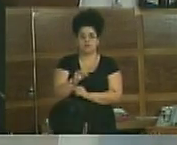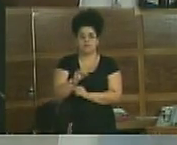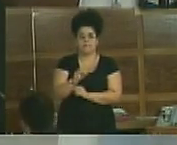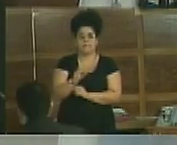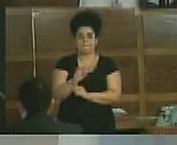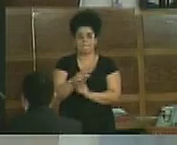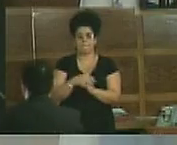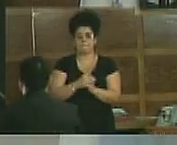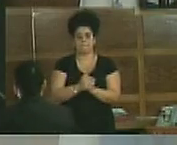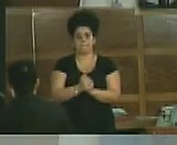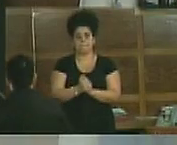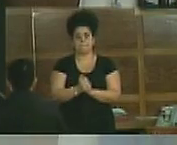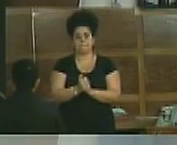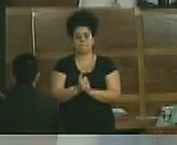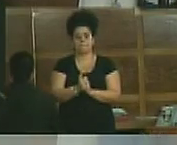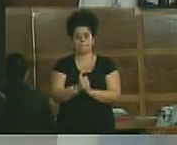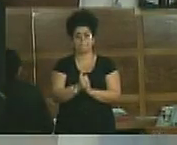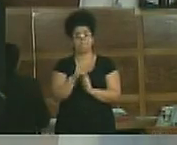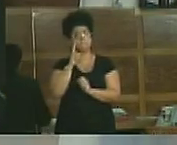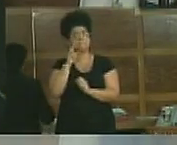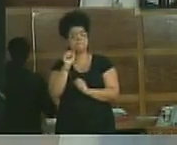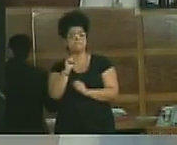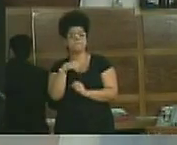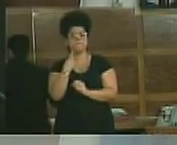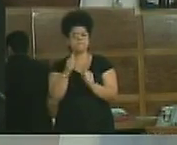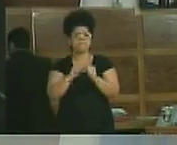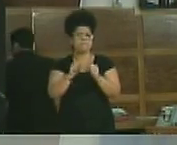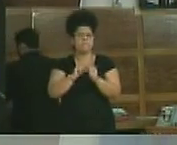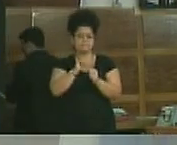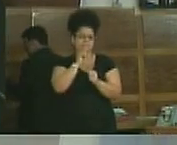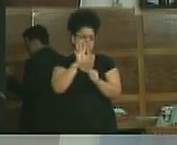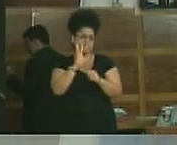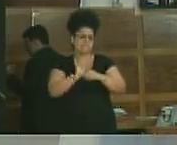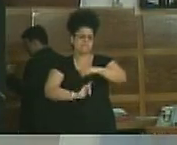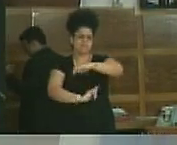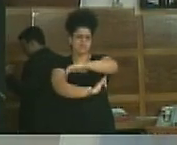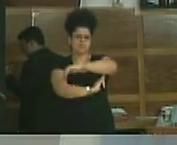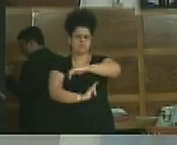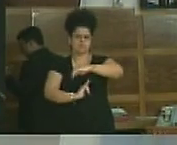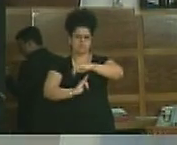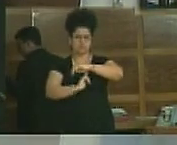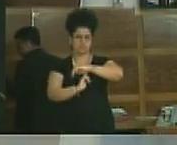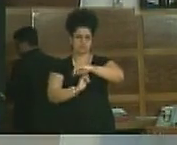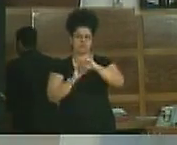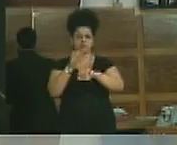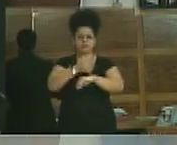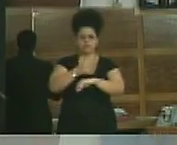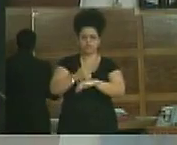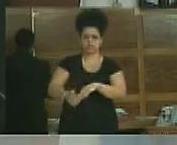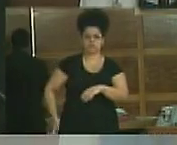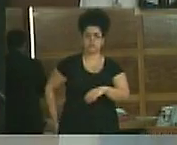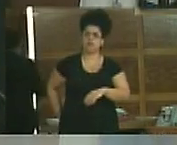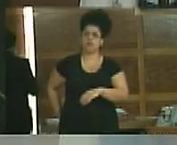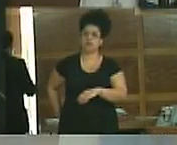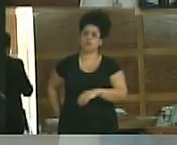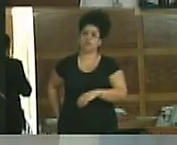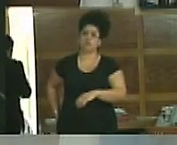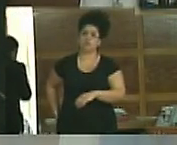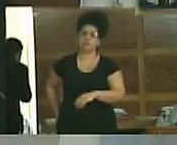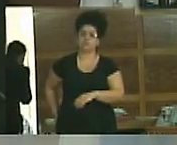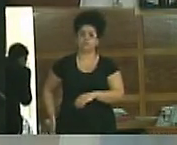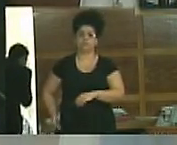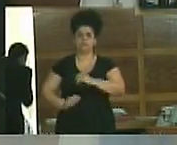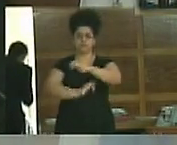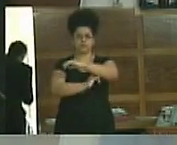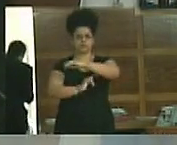estar fazendo tipo uma ponte com manilhas, né? Essa ponte,